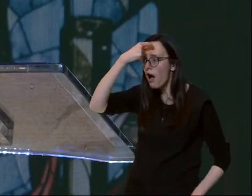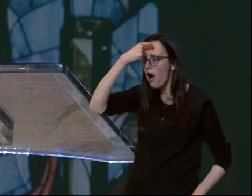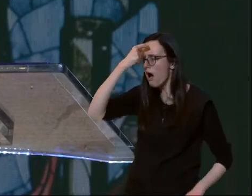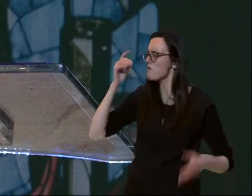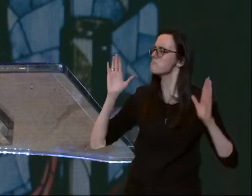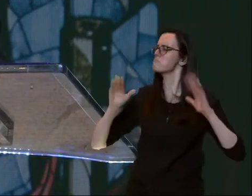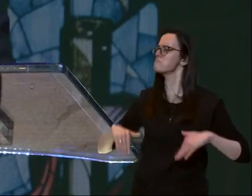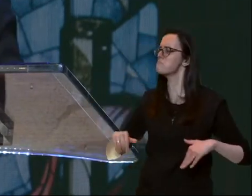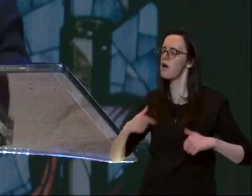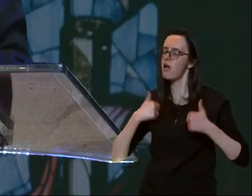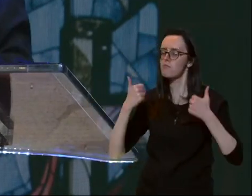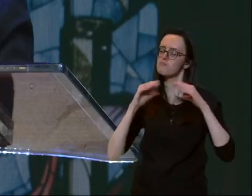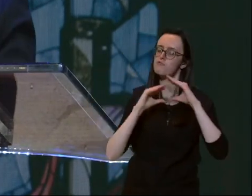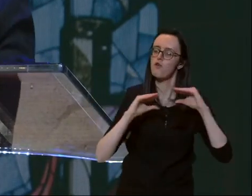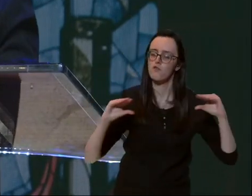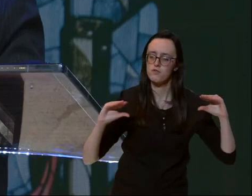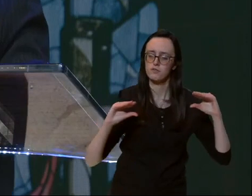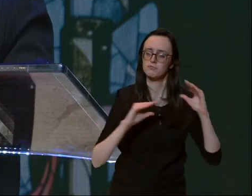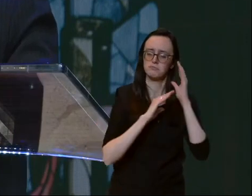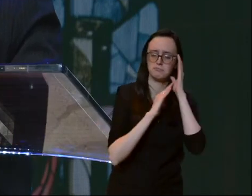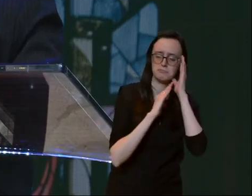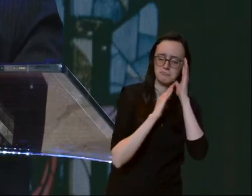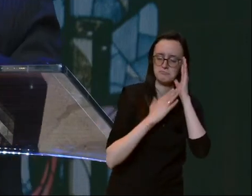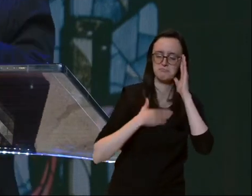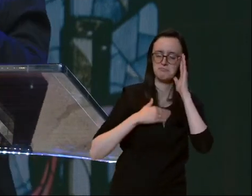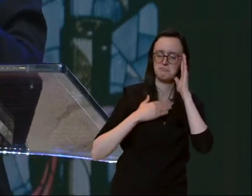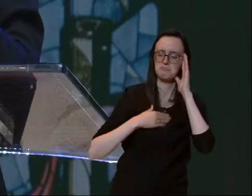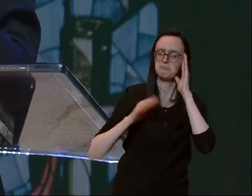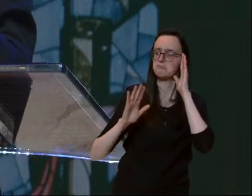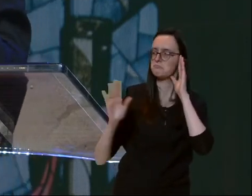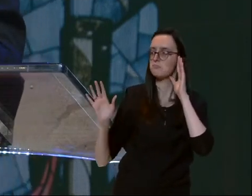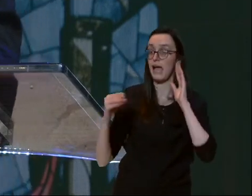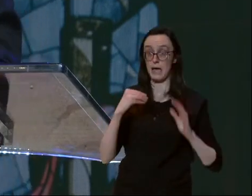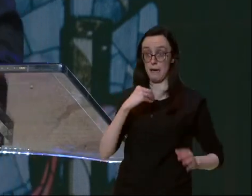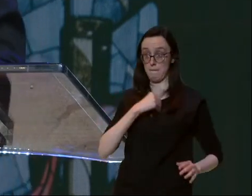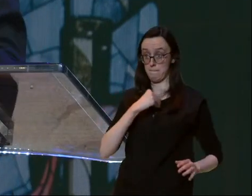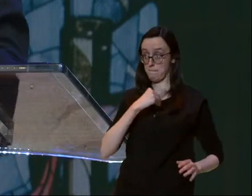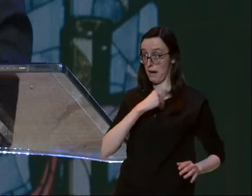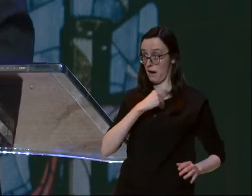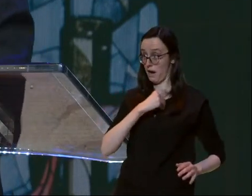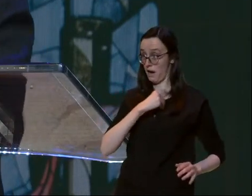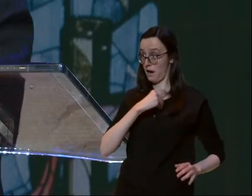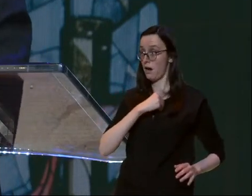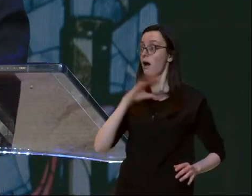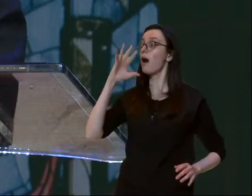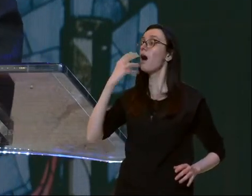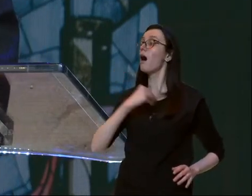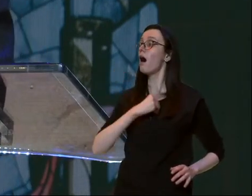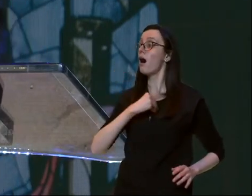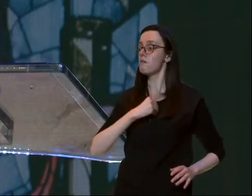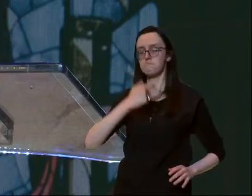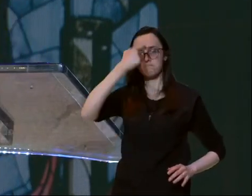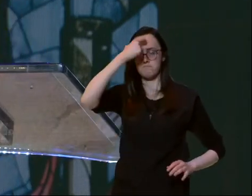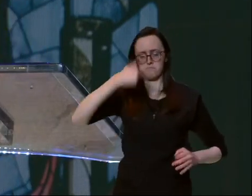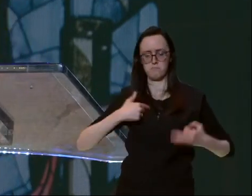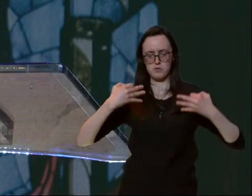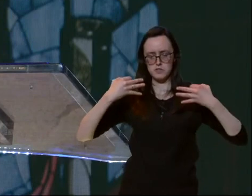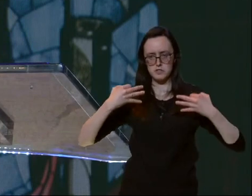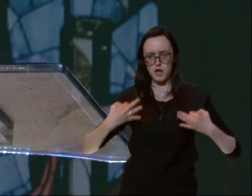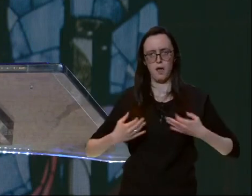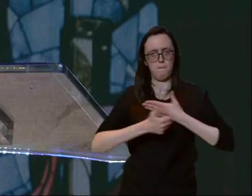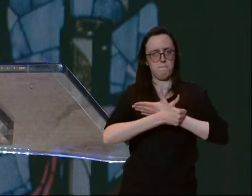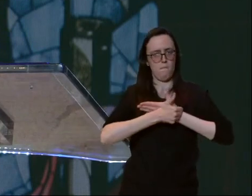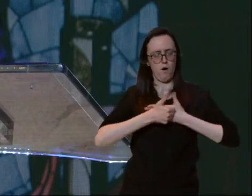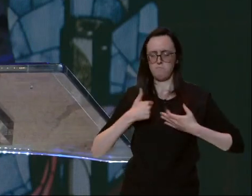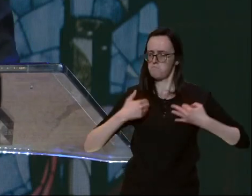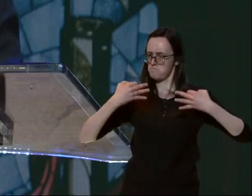não incomoda mais. Eventualmente, o pecado adormece o senso moral de